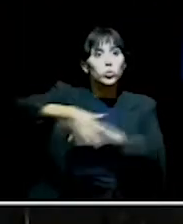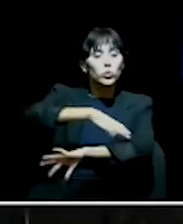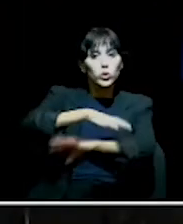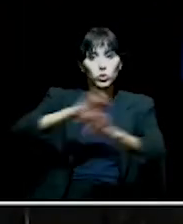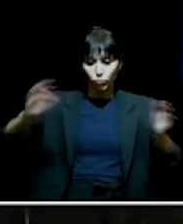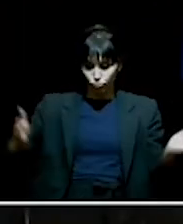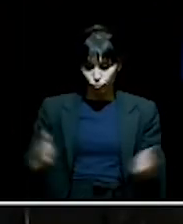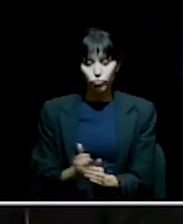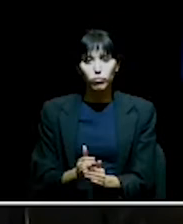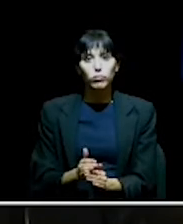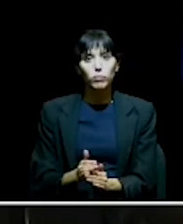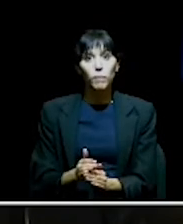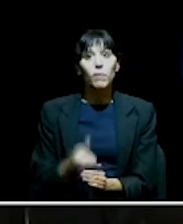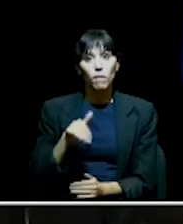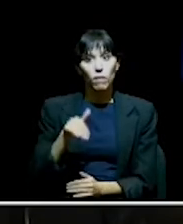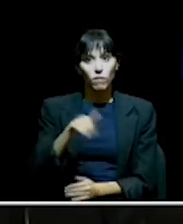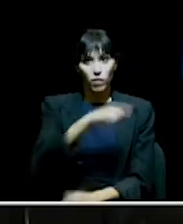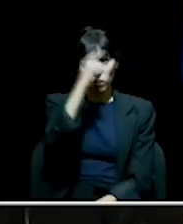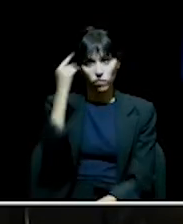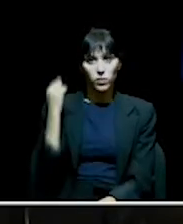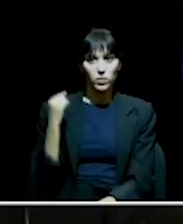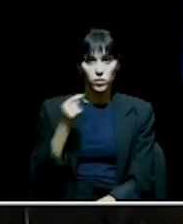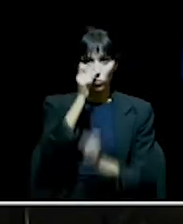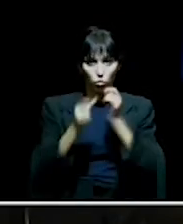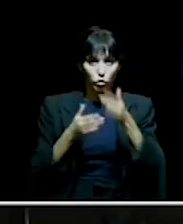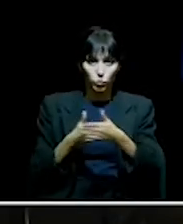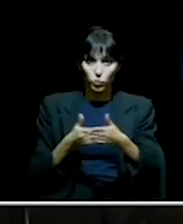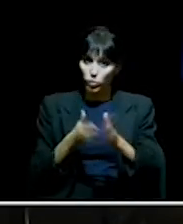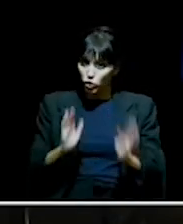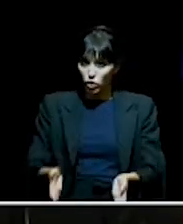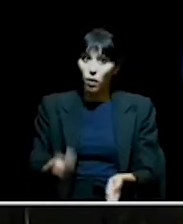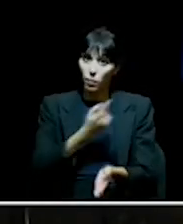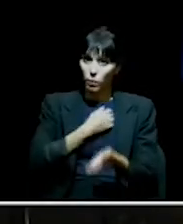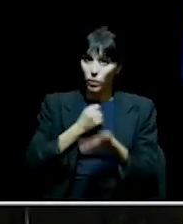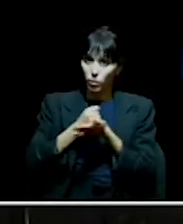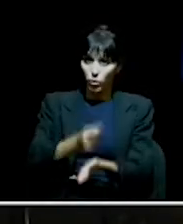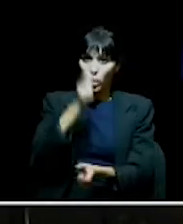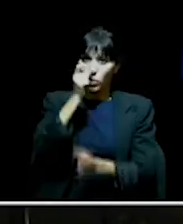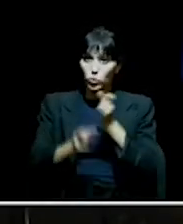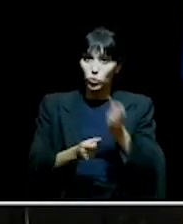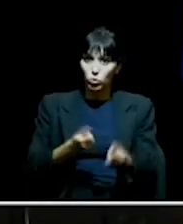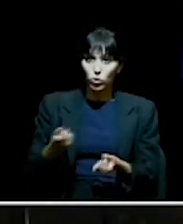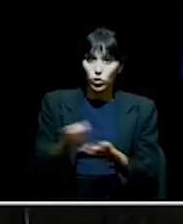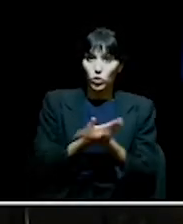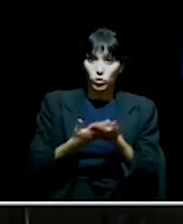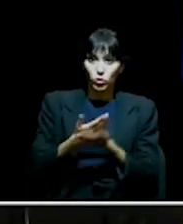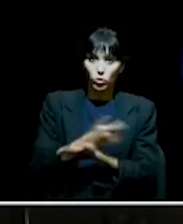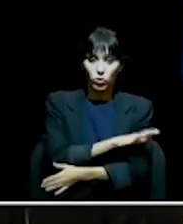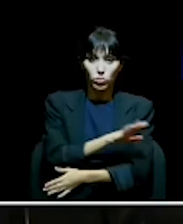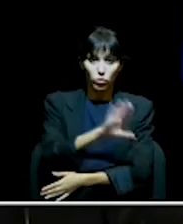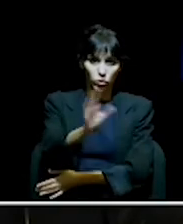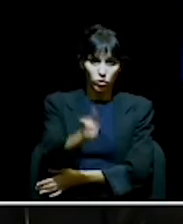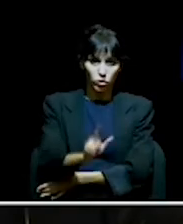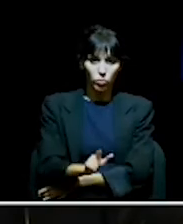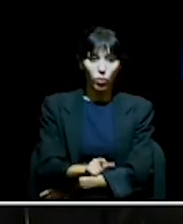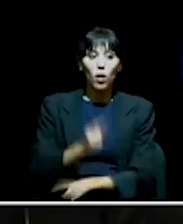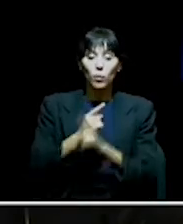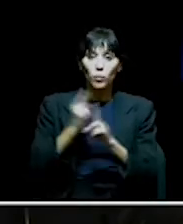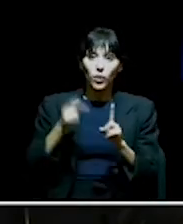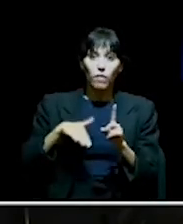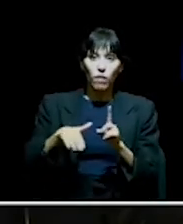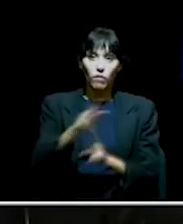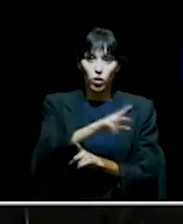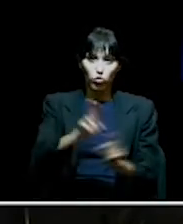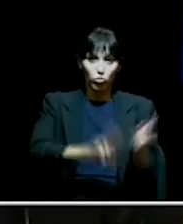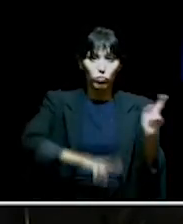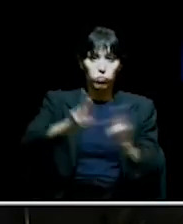Os próximos tempos serão difíceis para as pessoas, já o estão a ser, aliás. É preciso apoiar as pessoas e os negócios de Lisboa para que possam superar esta subida de preços.